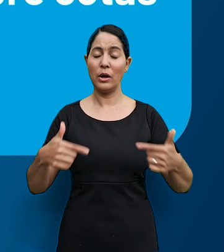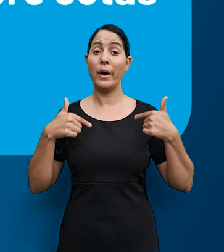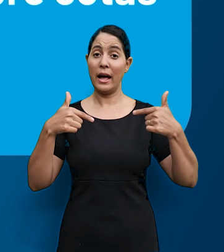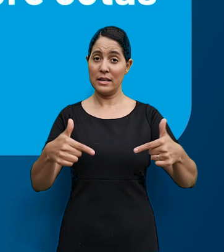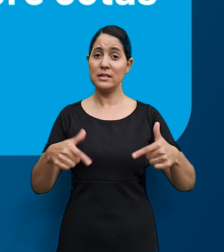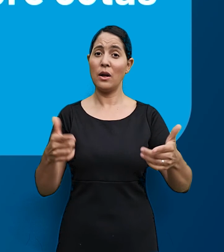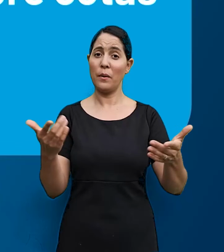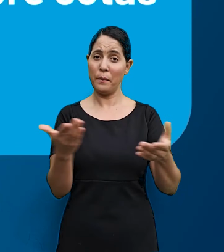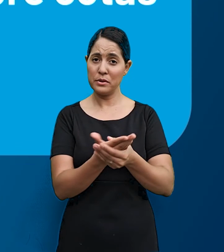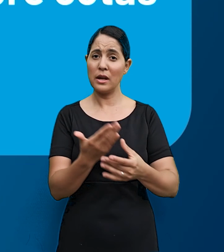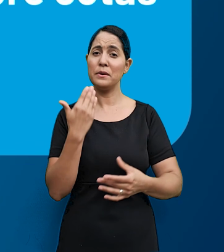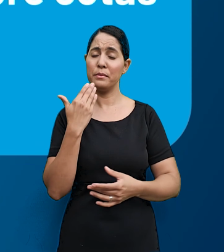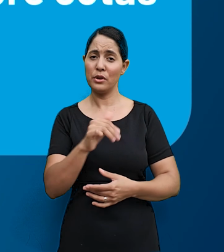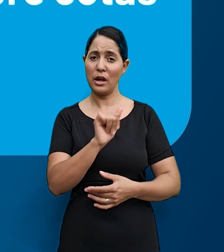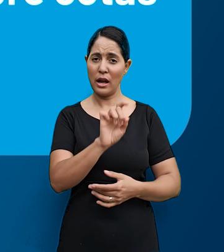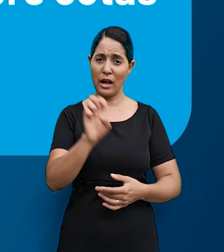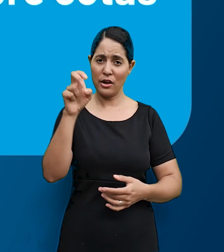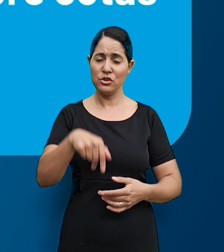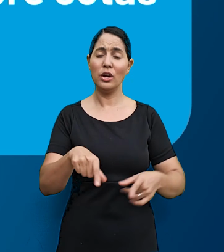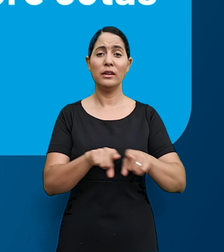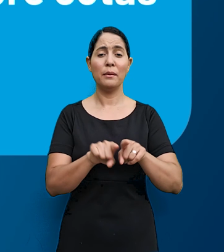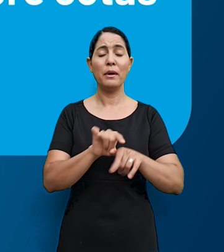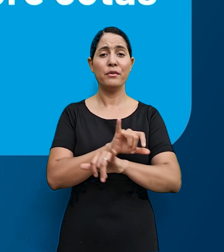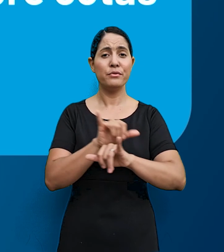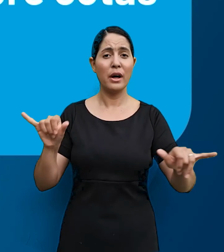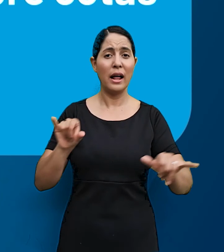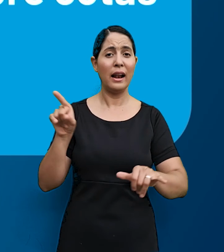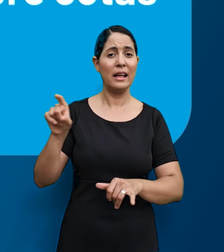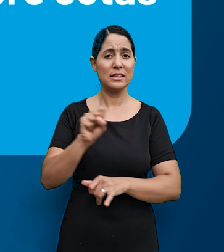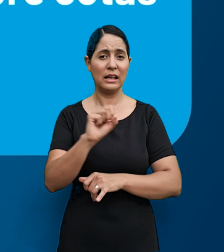A ação destaca ainda que a legislação catarinense